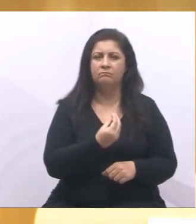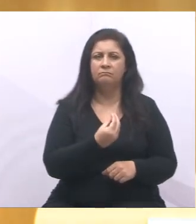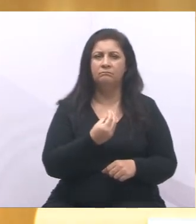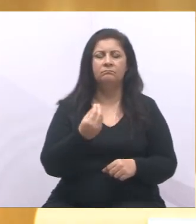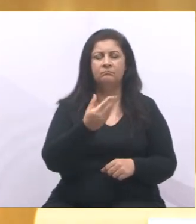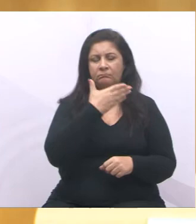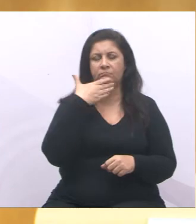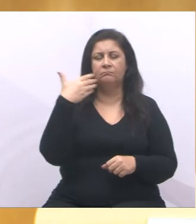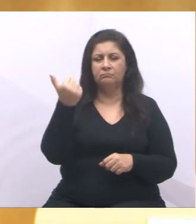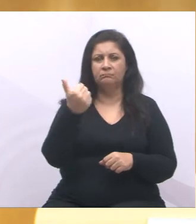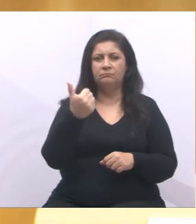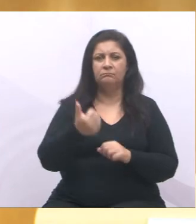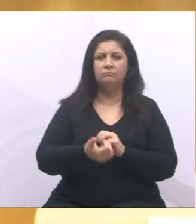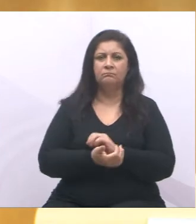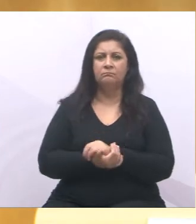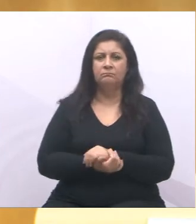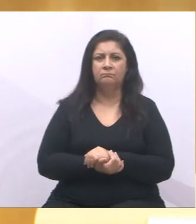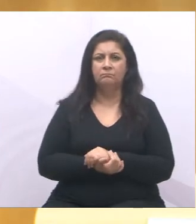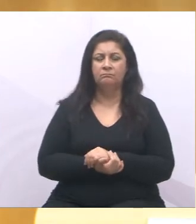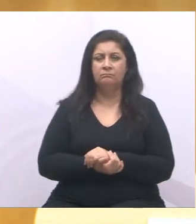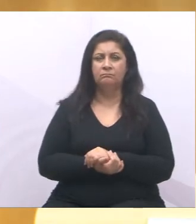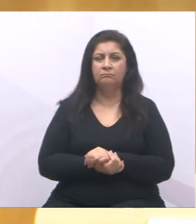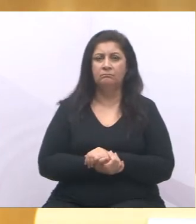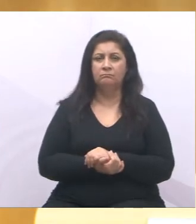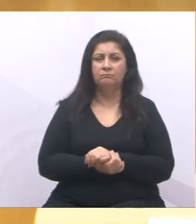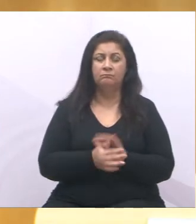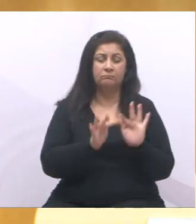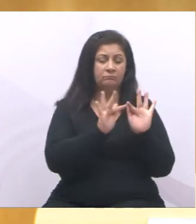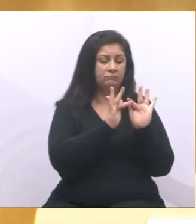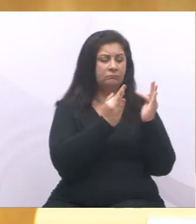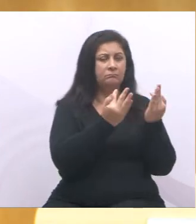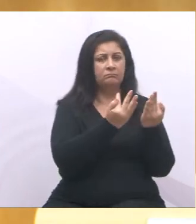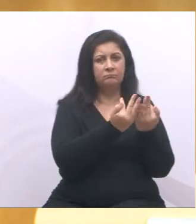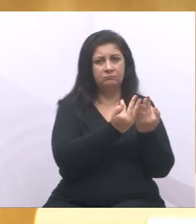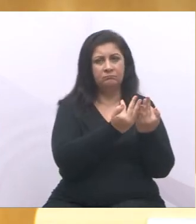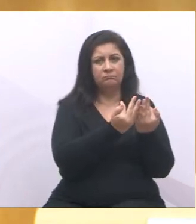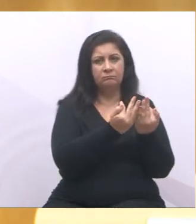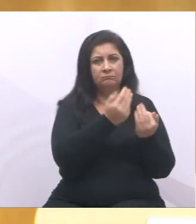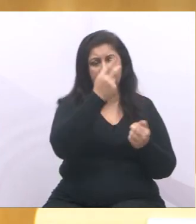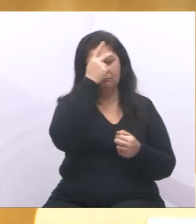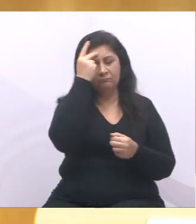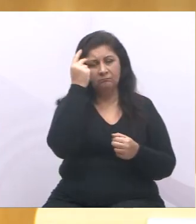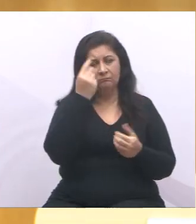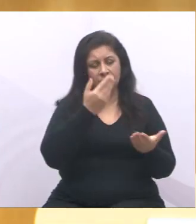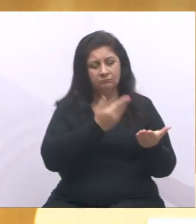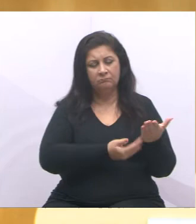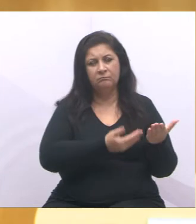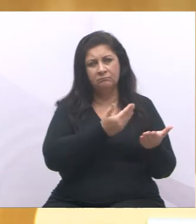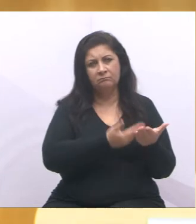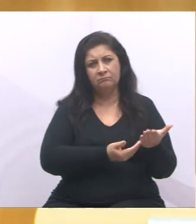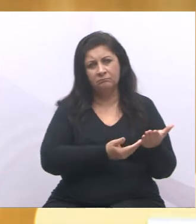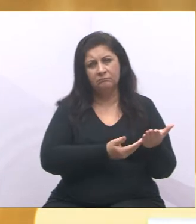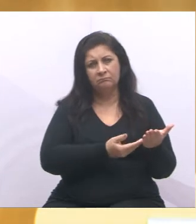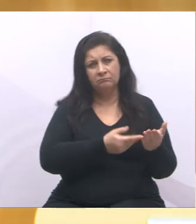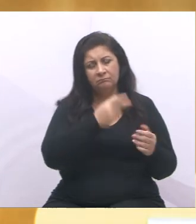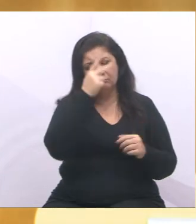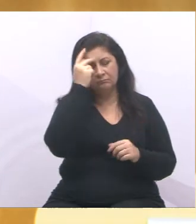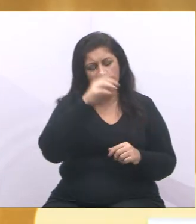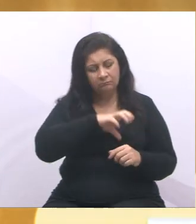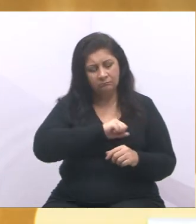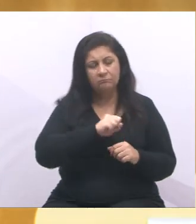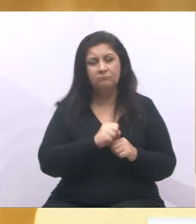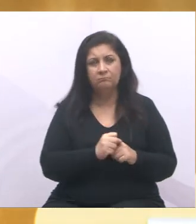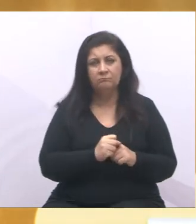a pena. As famílias dos que perderam entes queridos, aos profissionais da saúde e de